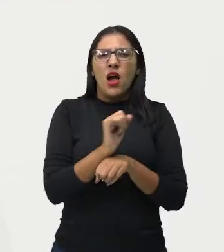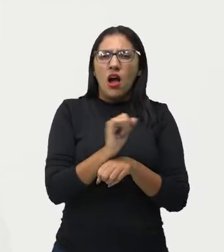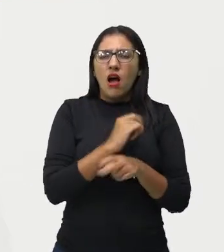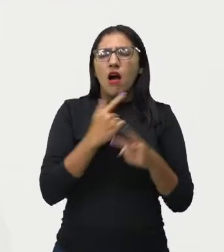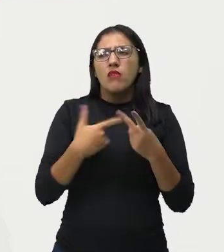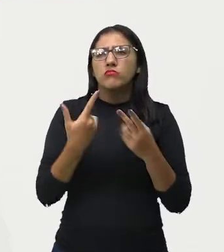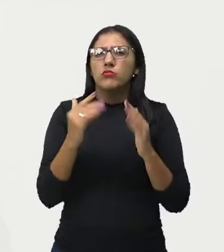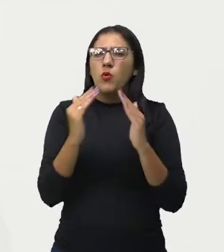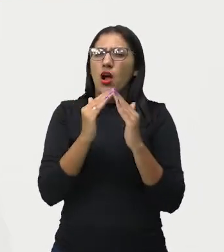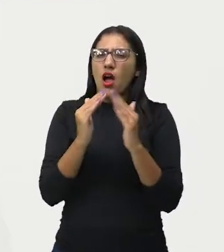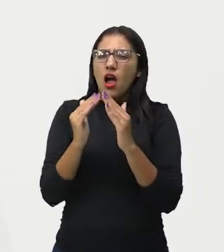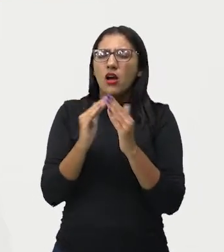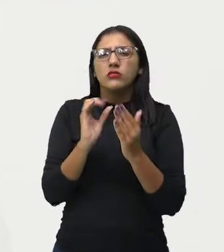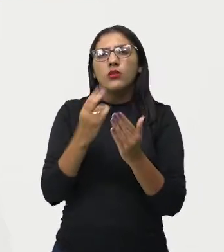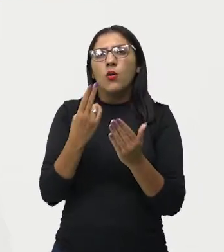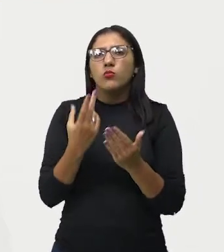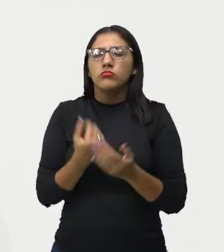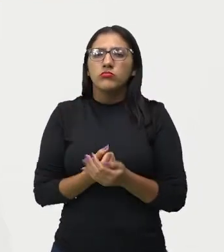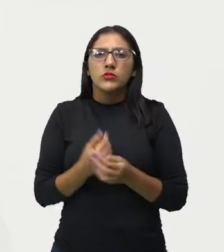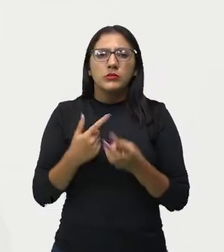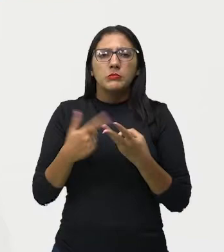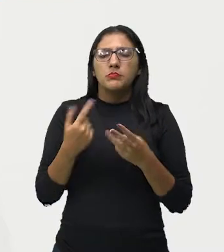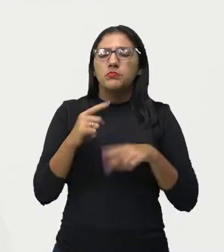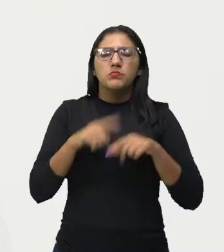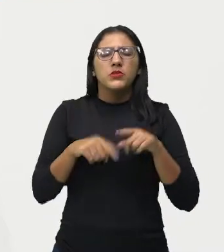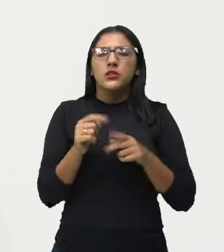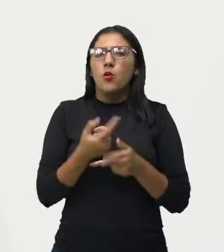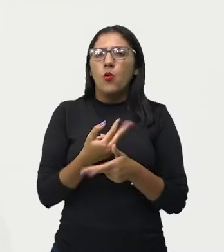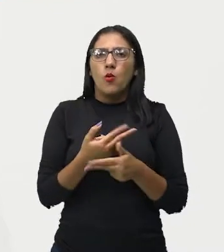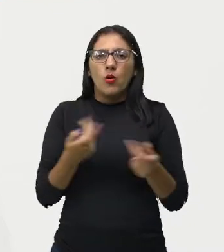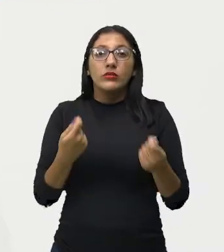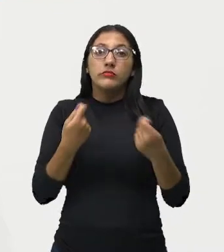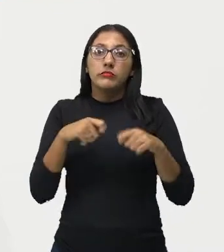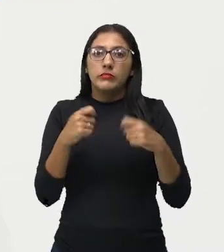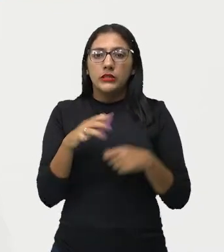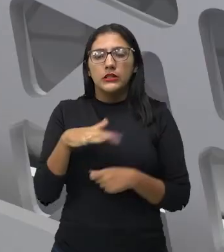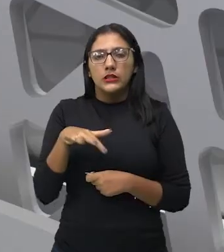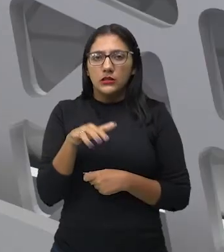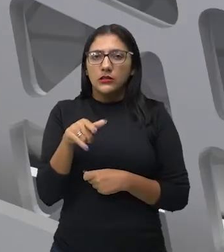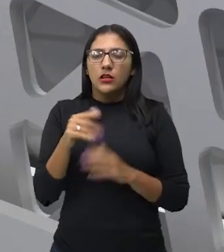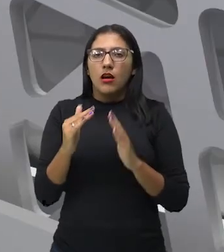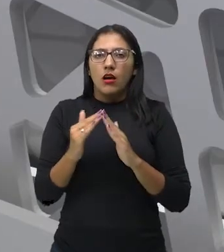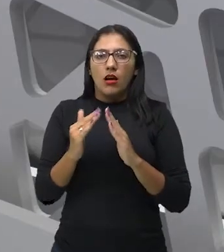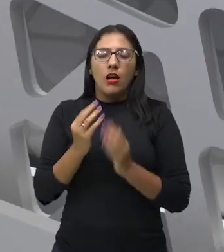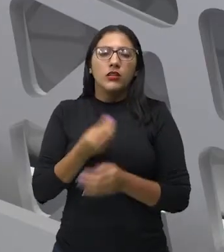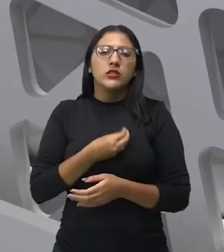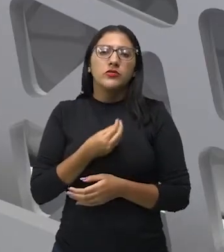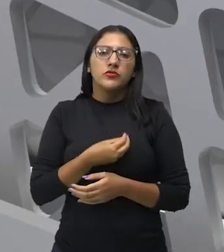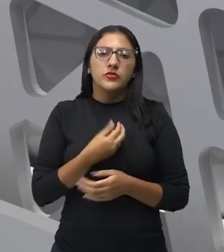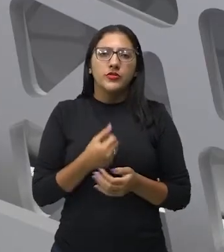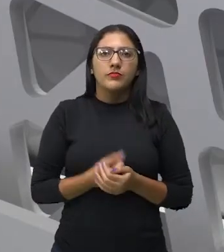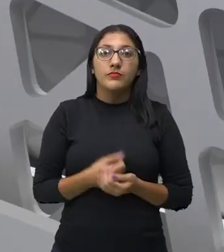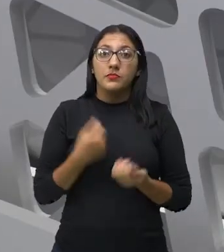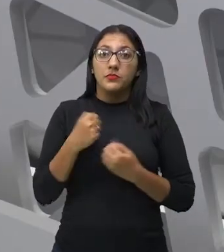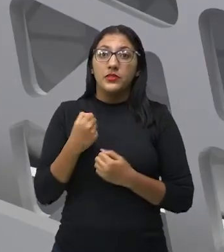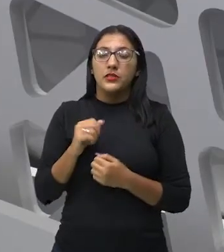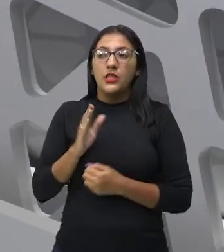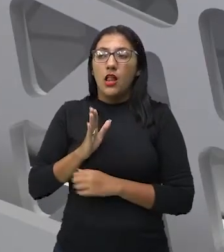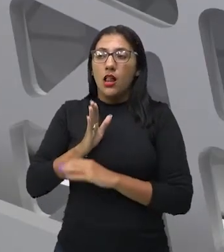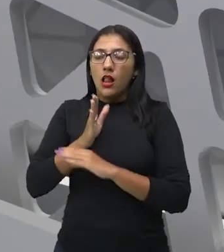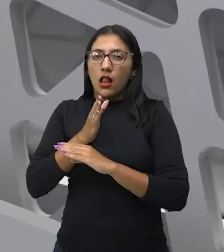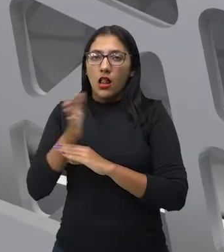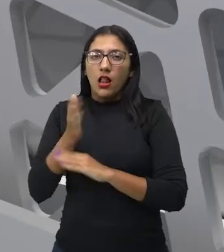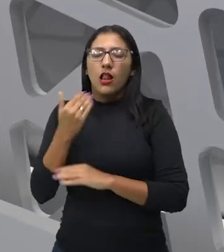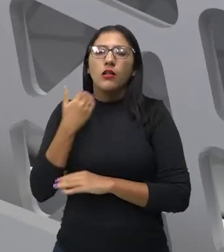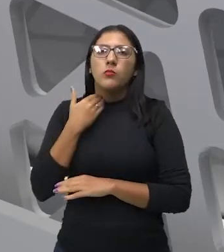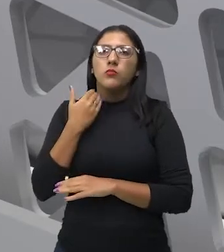uma casa, comprar alguma coisa de necessidade aí que vocês tenham. Ele precisa pegar um dinheiro